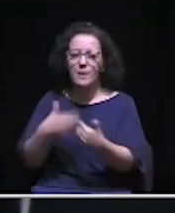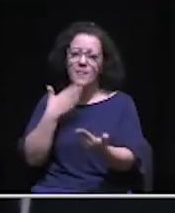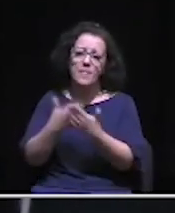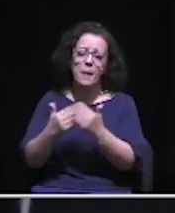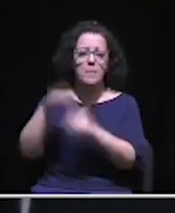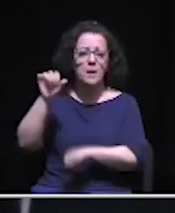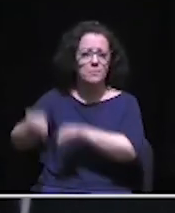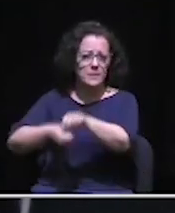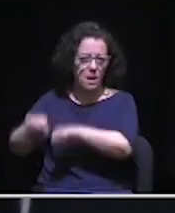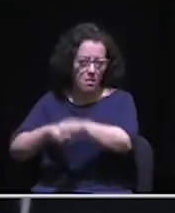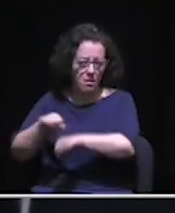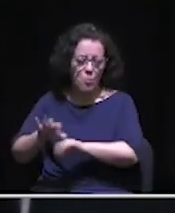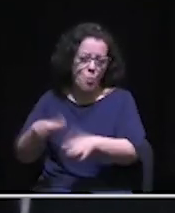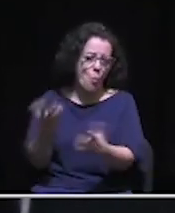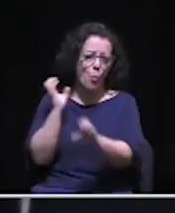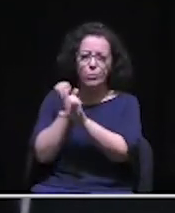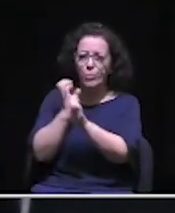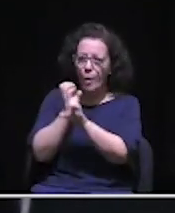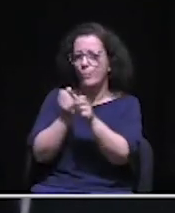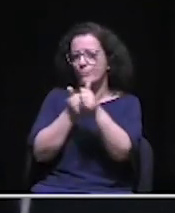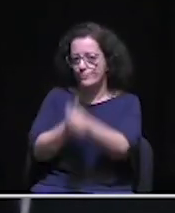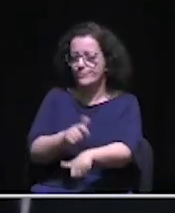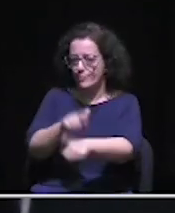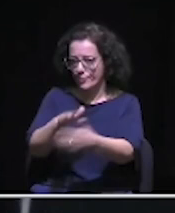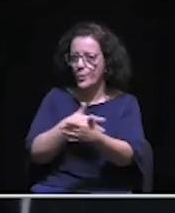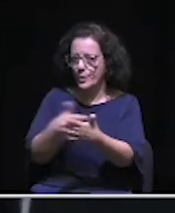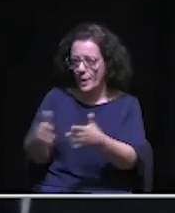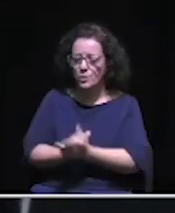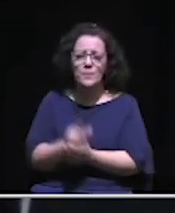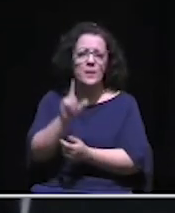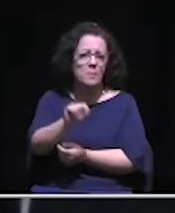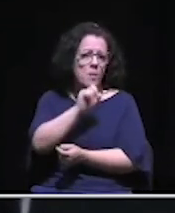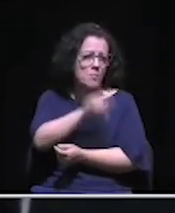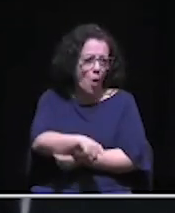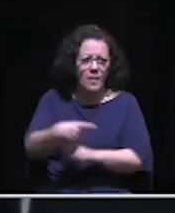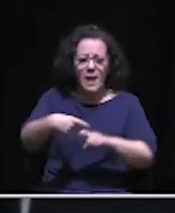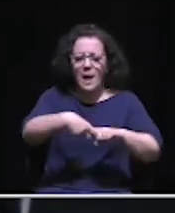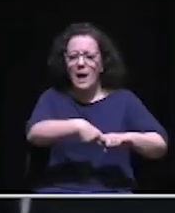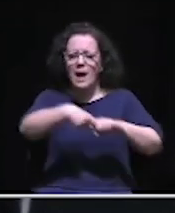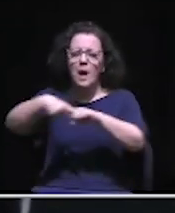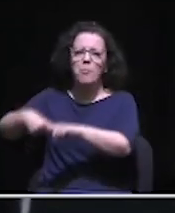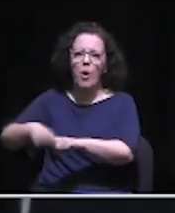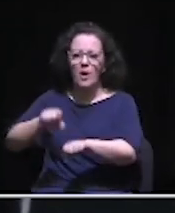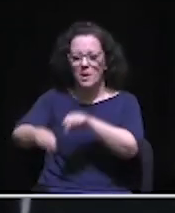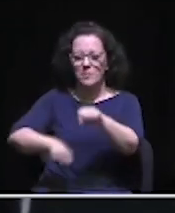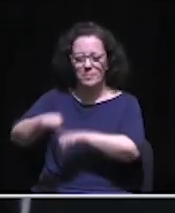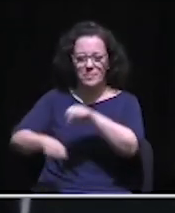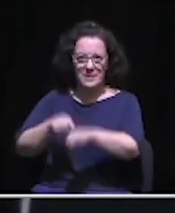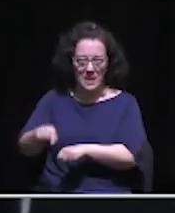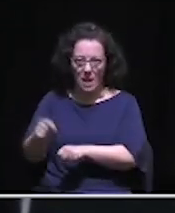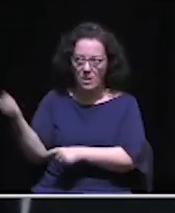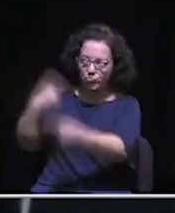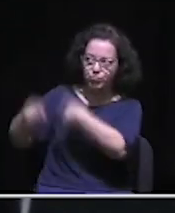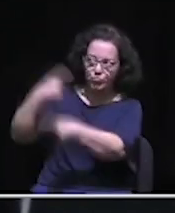usem a bicicleta ou que os autocarros cumpram os horários. Podem também ser reforçados os reboques de reposição da bicicleta gira. E